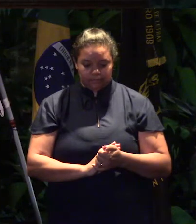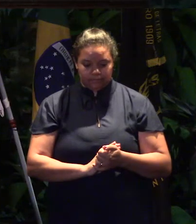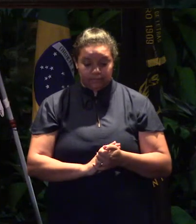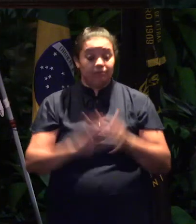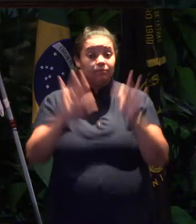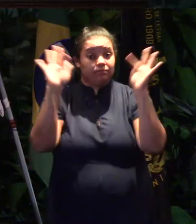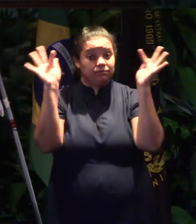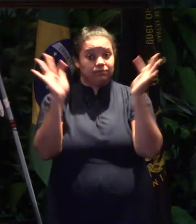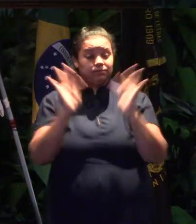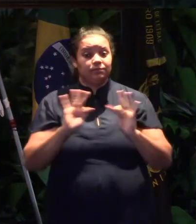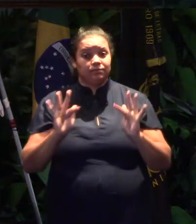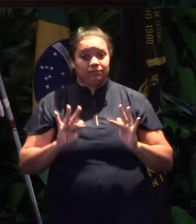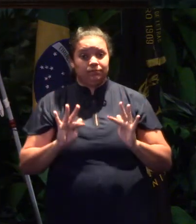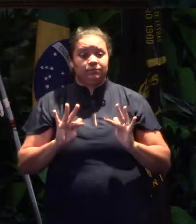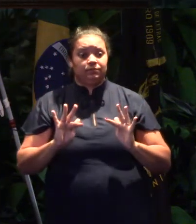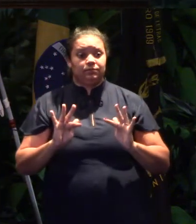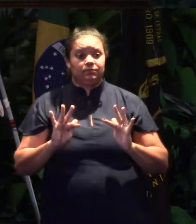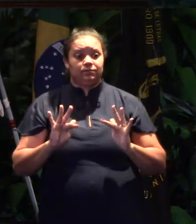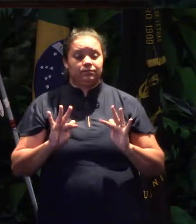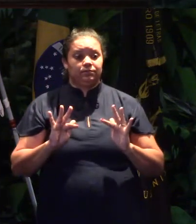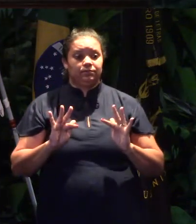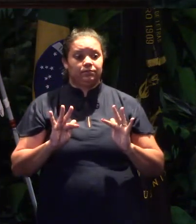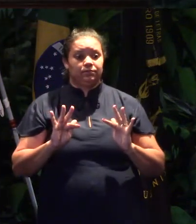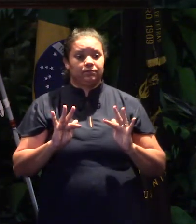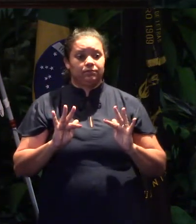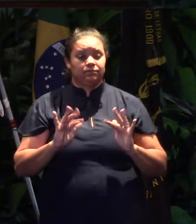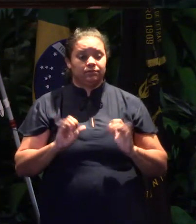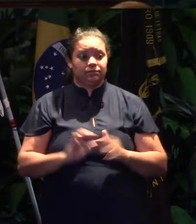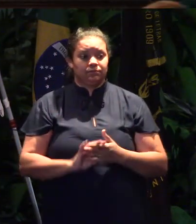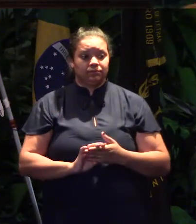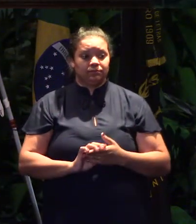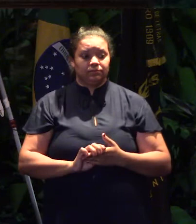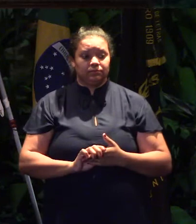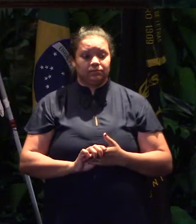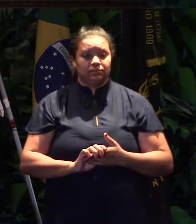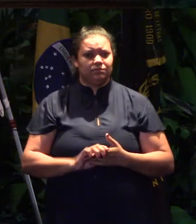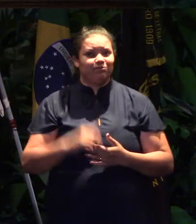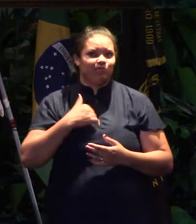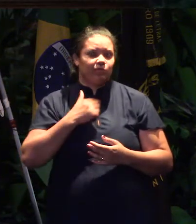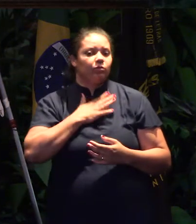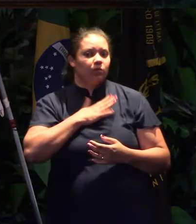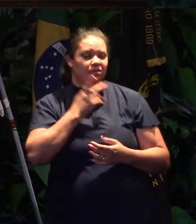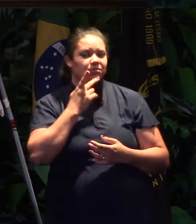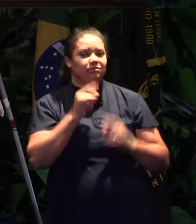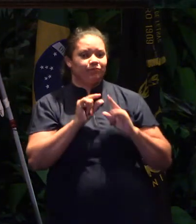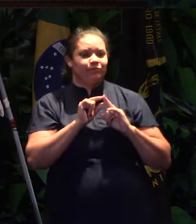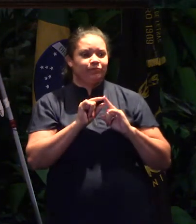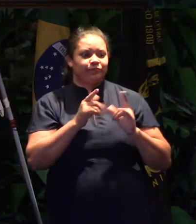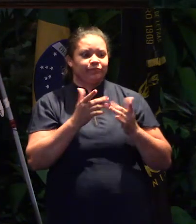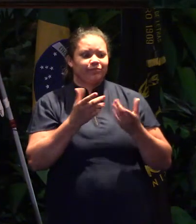Eu fico feliz de poder eu não gosto de dizer isso, mas unir com